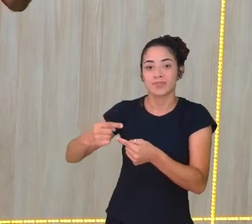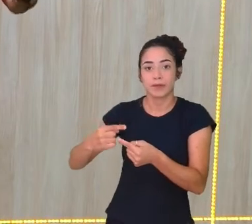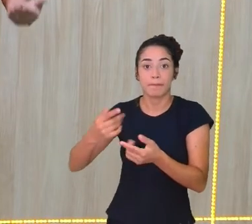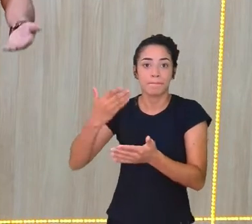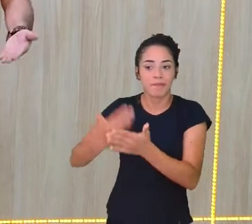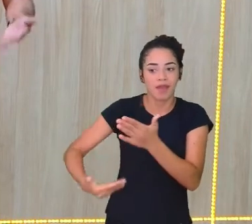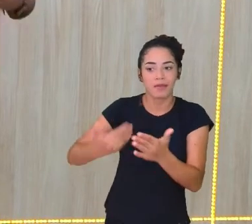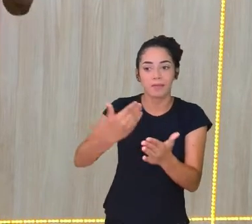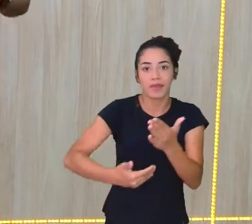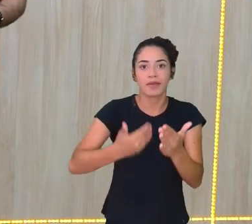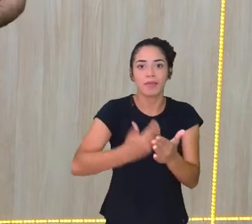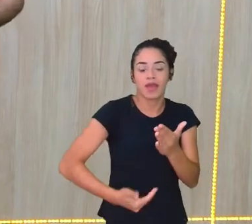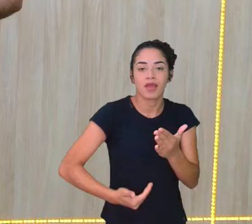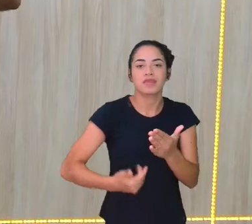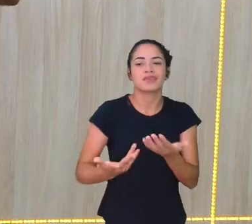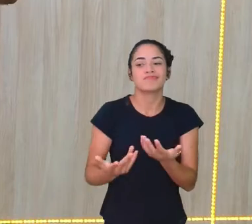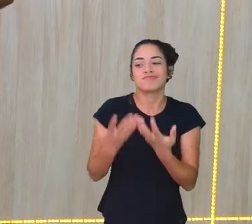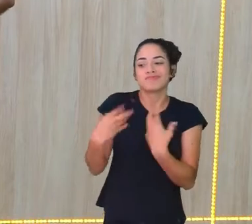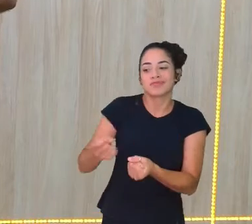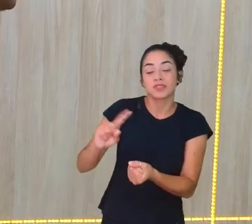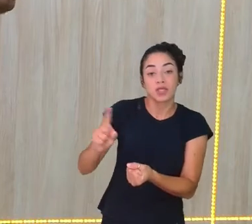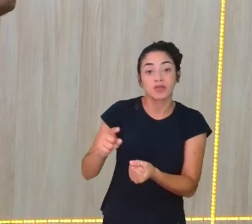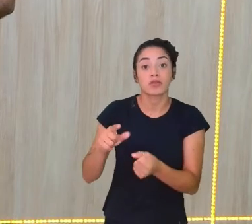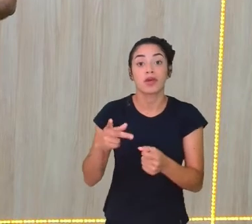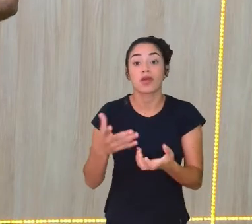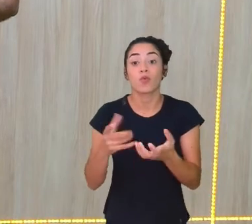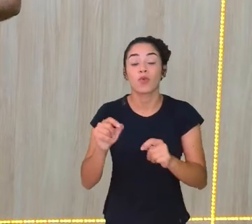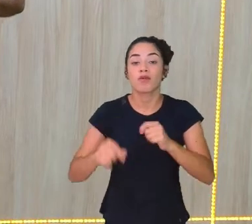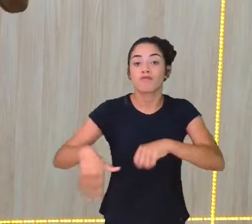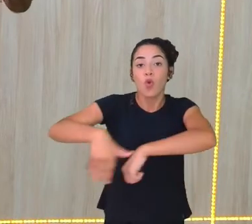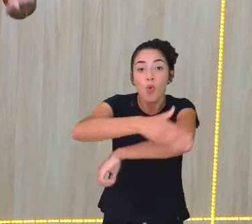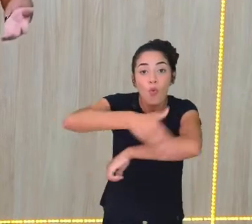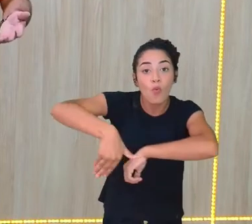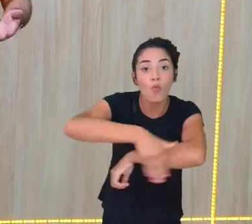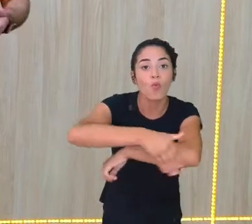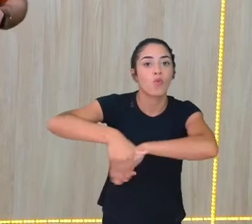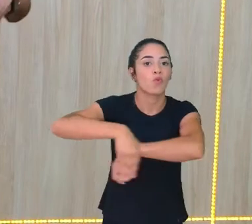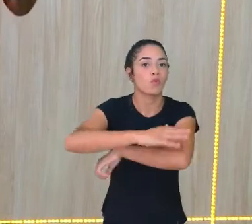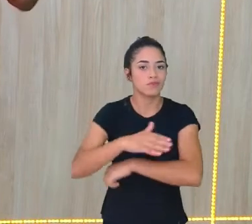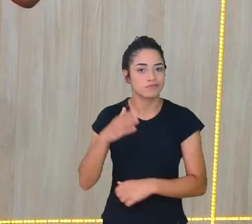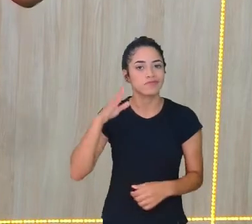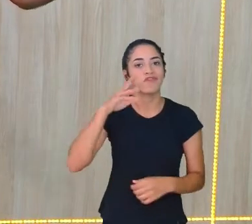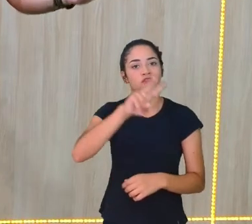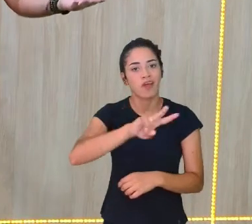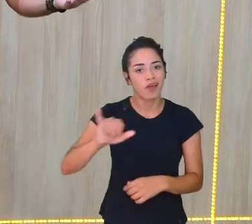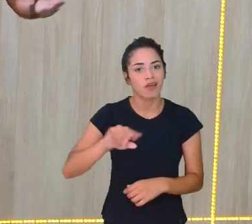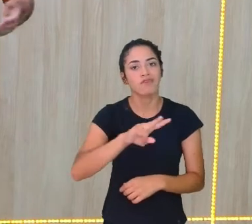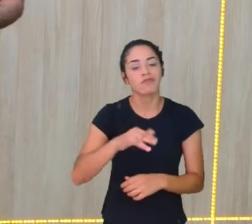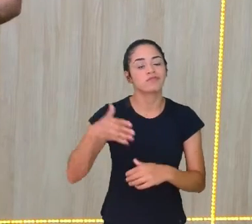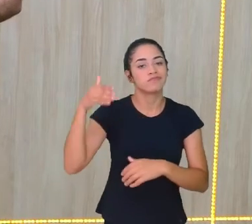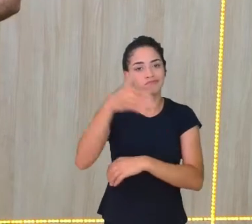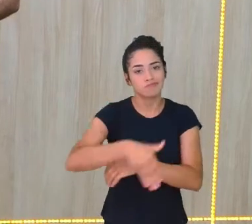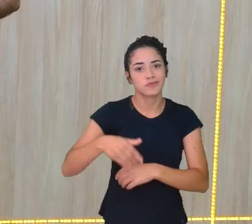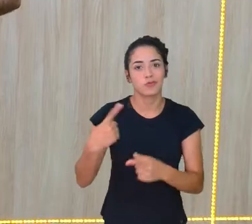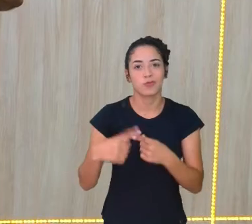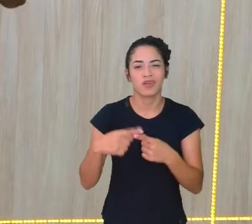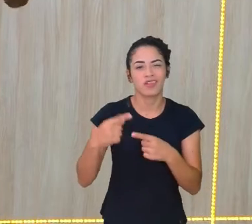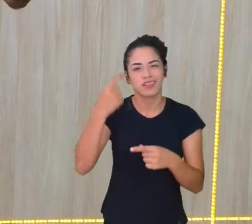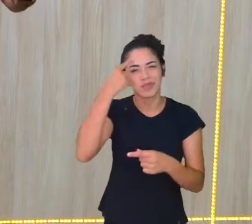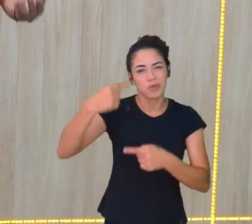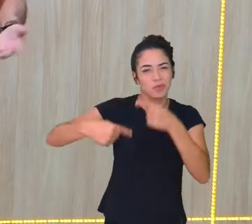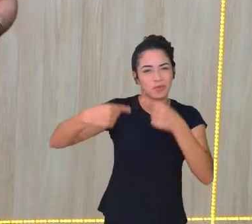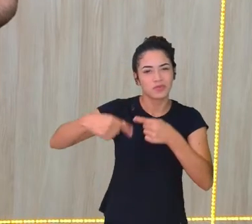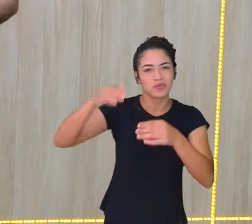estão indo para a rua protestar, querendo, né, que a eleição que se resolveu no domingo passado